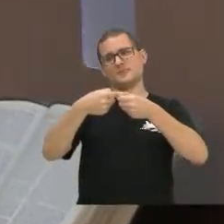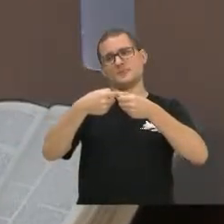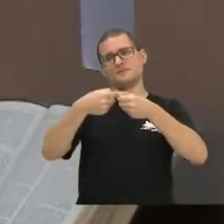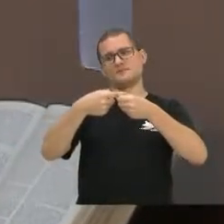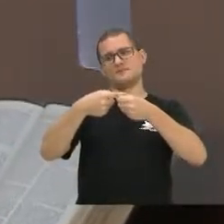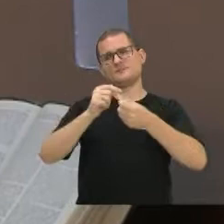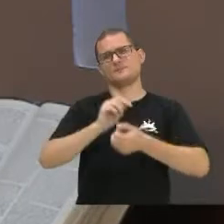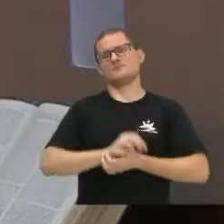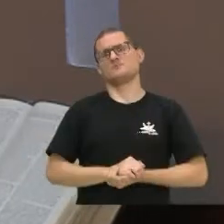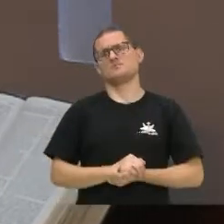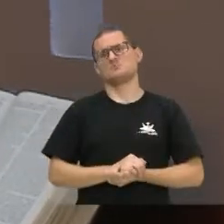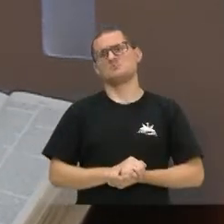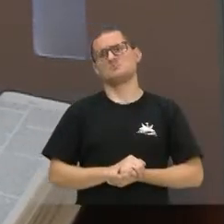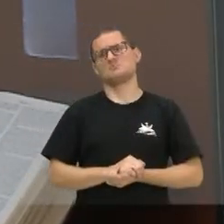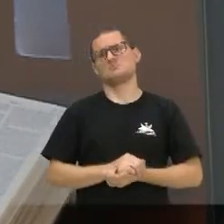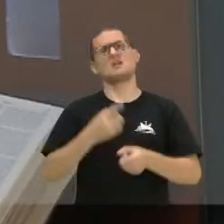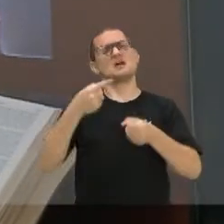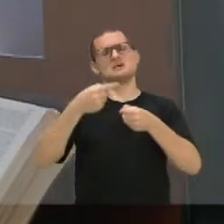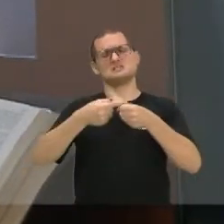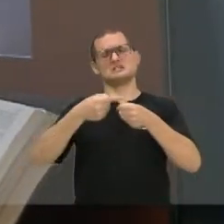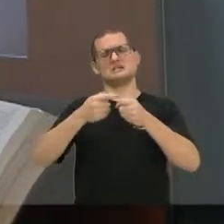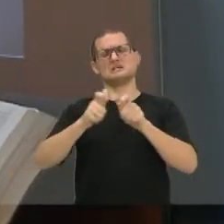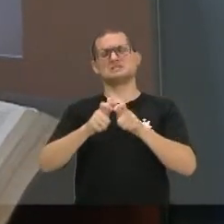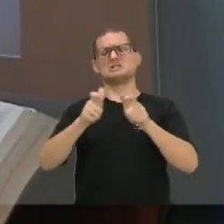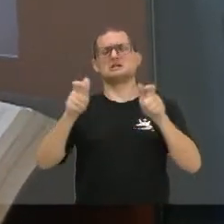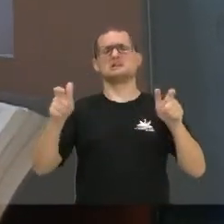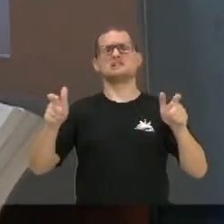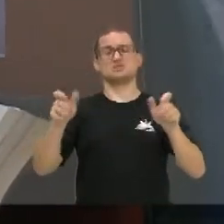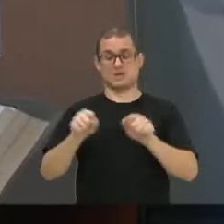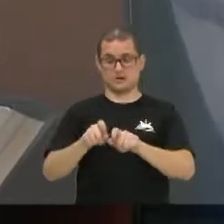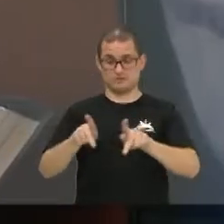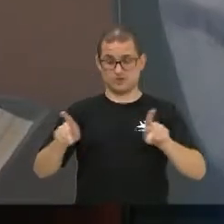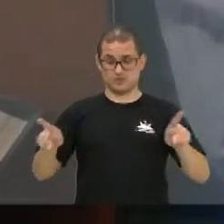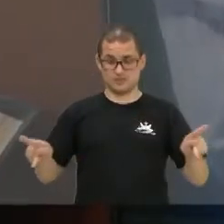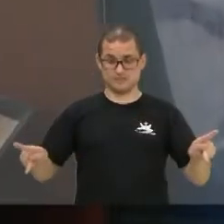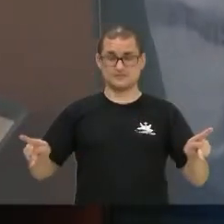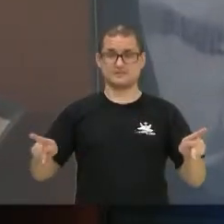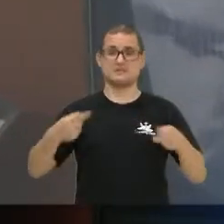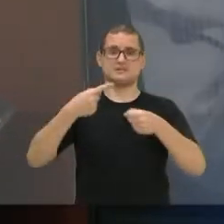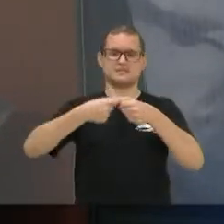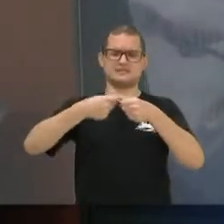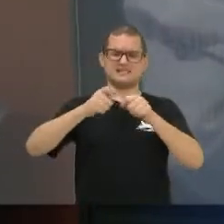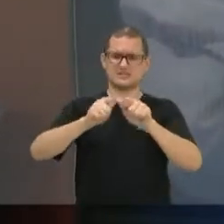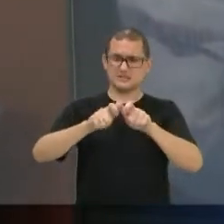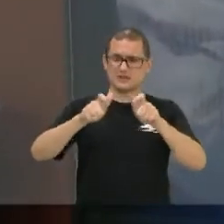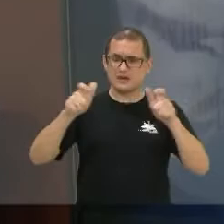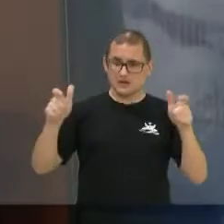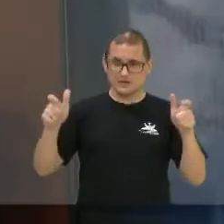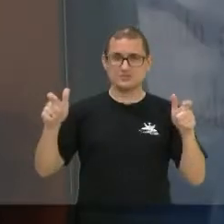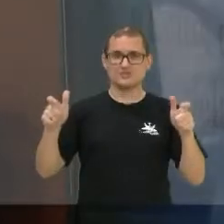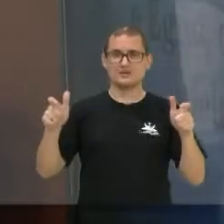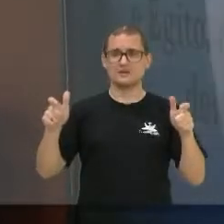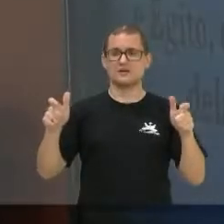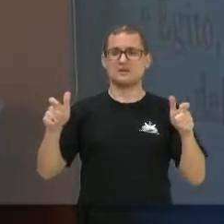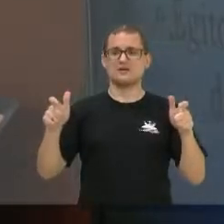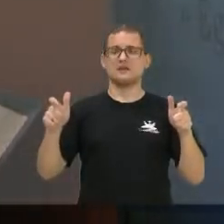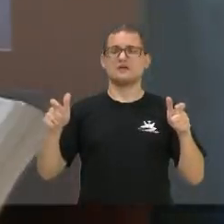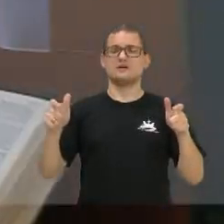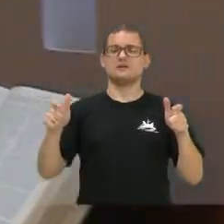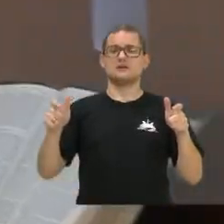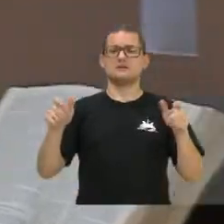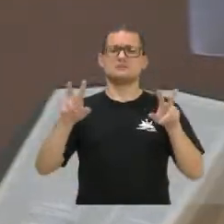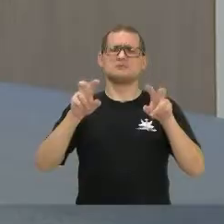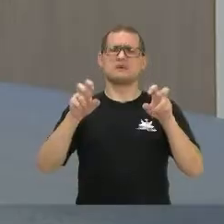a grande cidade é sempre no apocalipse a primeira vez que usa é agora mas